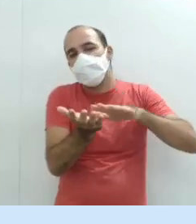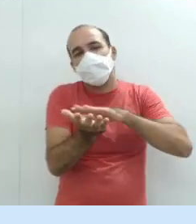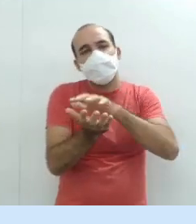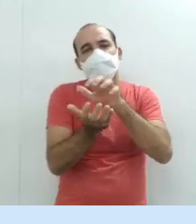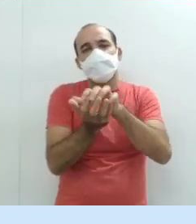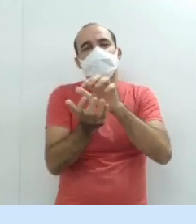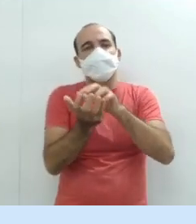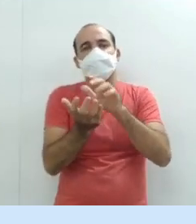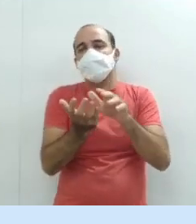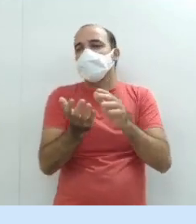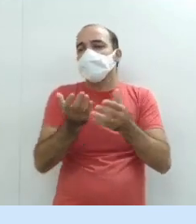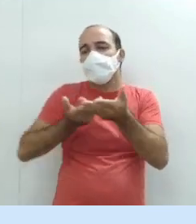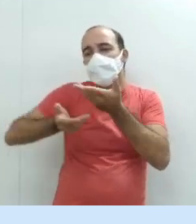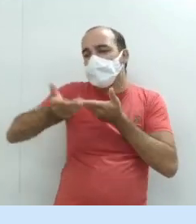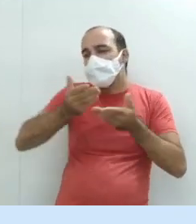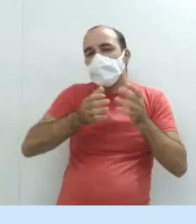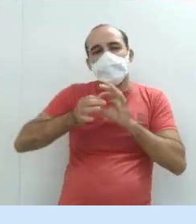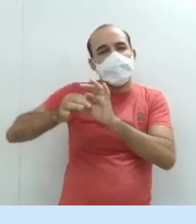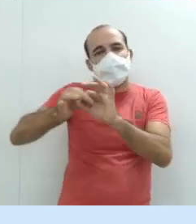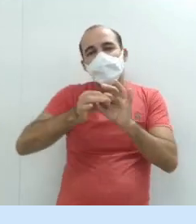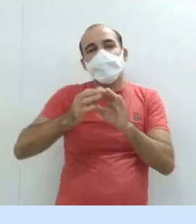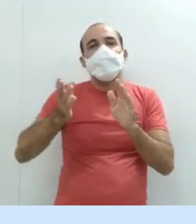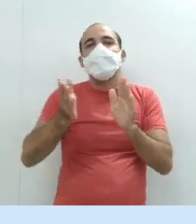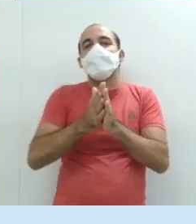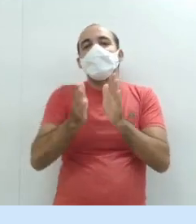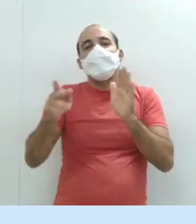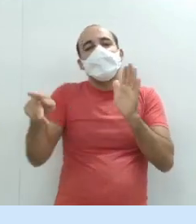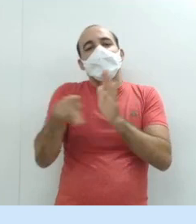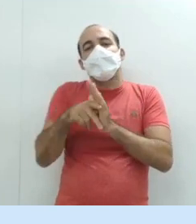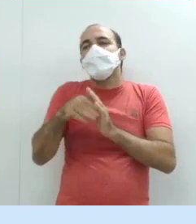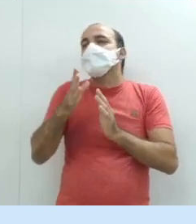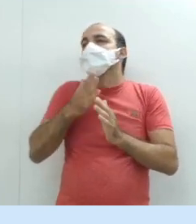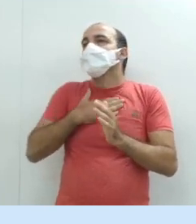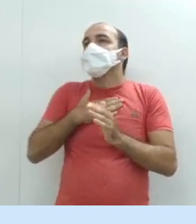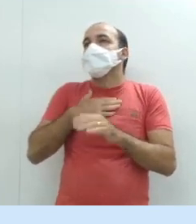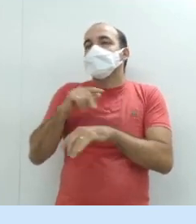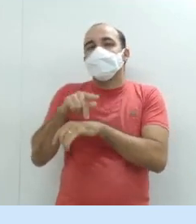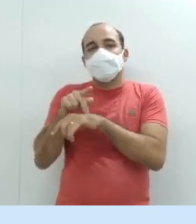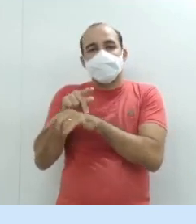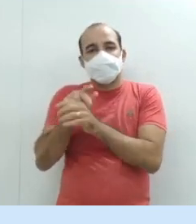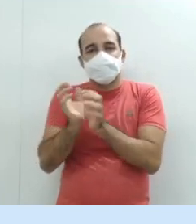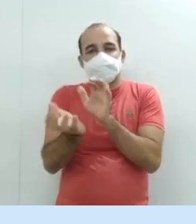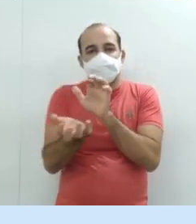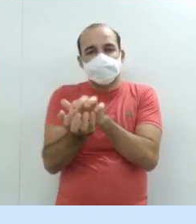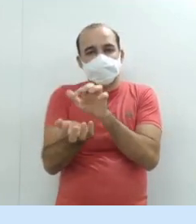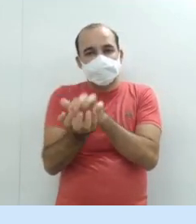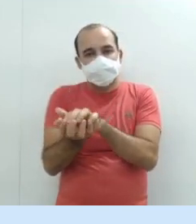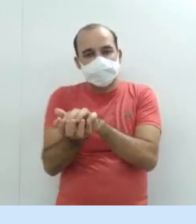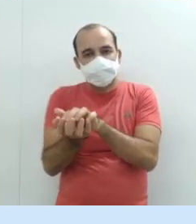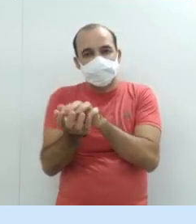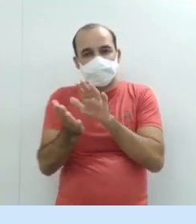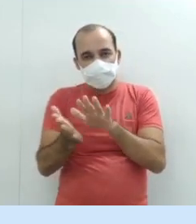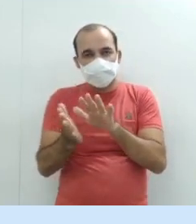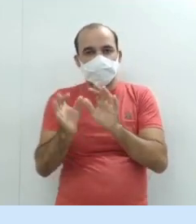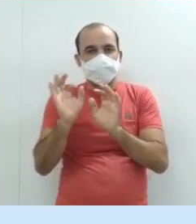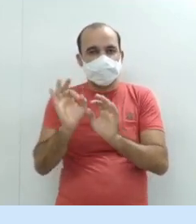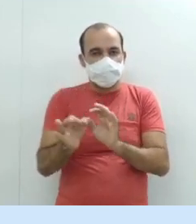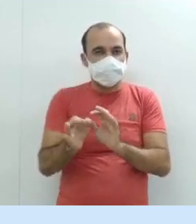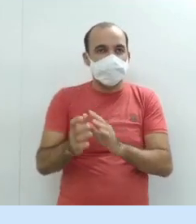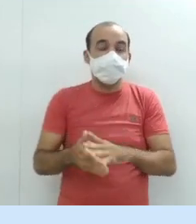dentro desse lugar, nesse país que nós vivemos. Então, galera, nós somos